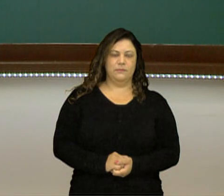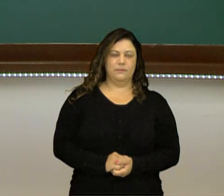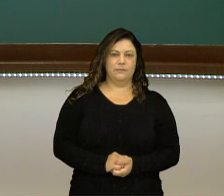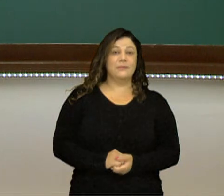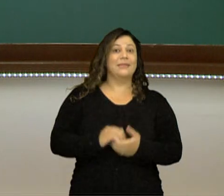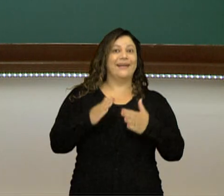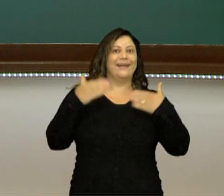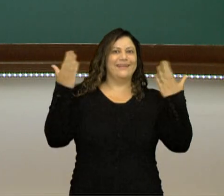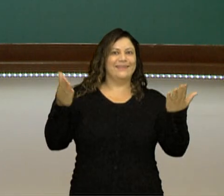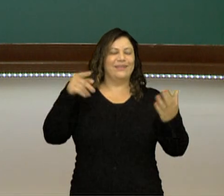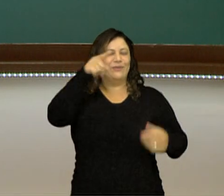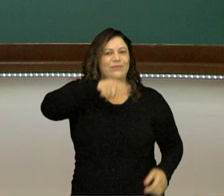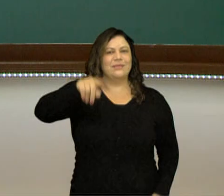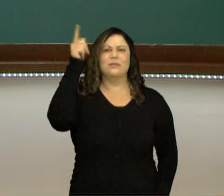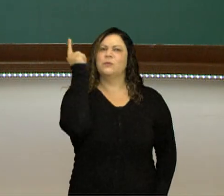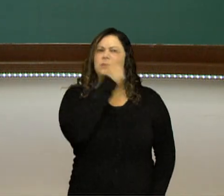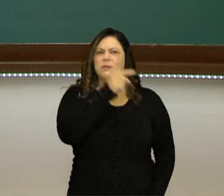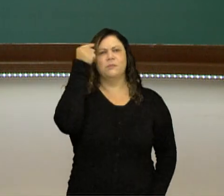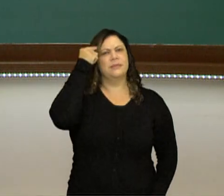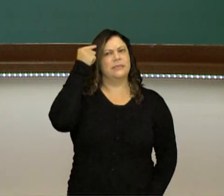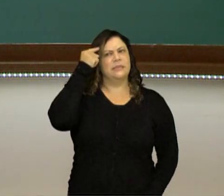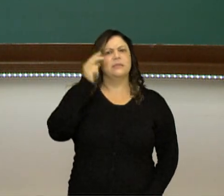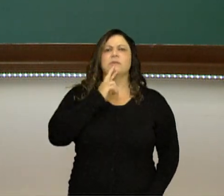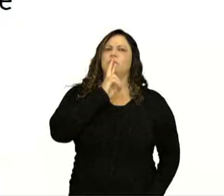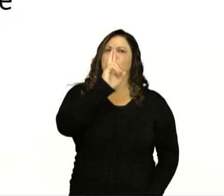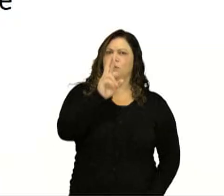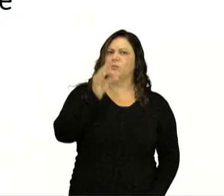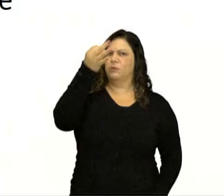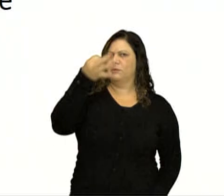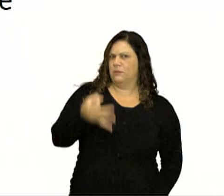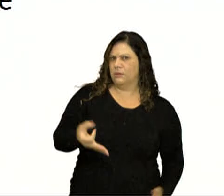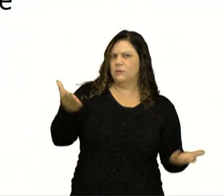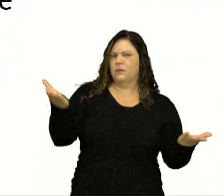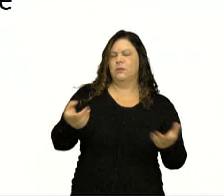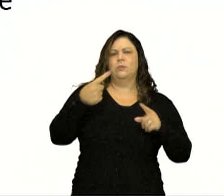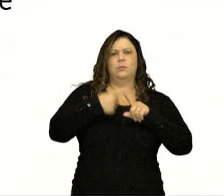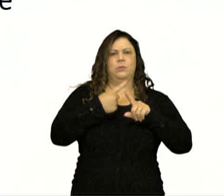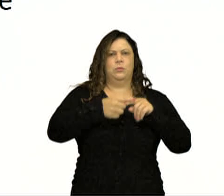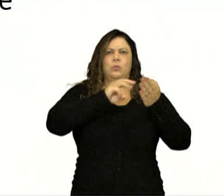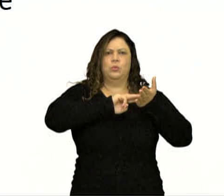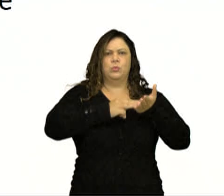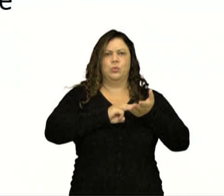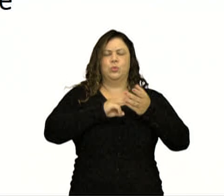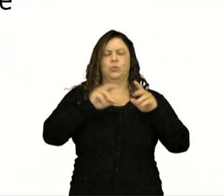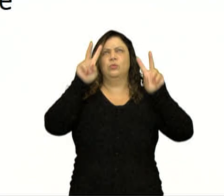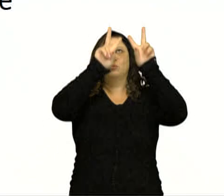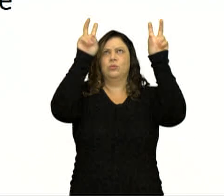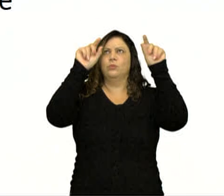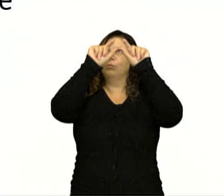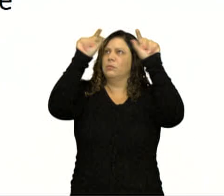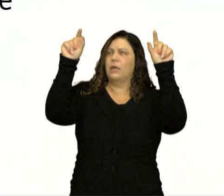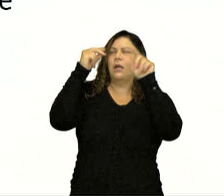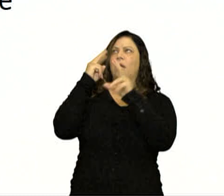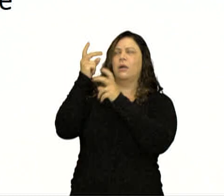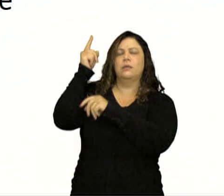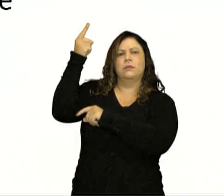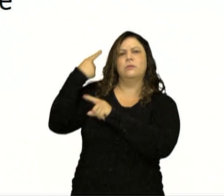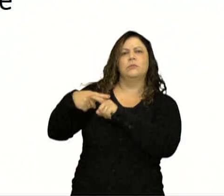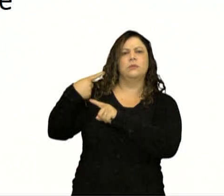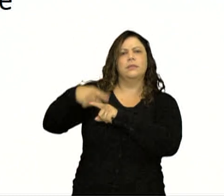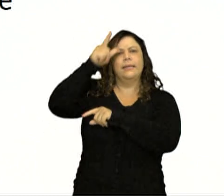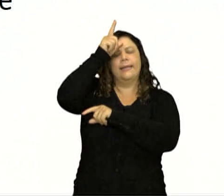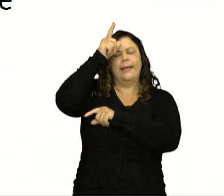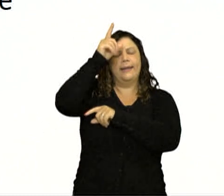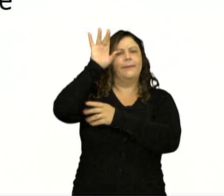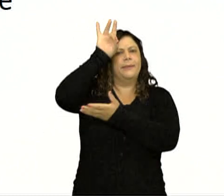Então, conseguiram pensar numa resposta coerente? Além dos motivos expostos no trecho acima, por que a Alemanha afirmava que o